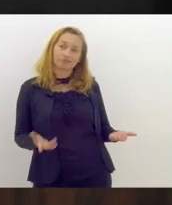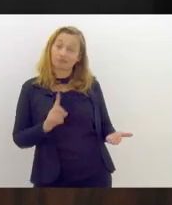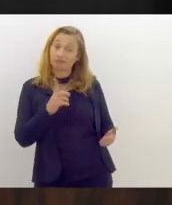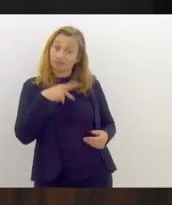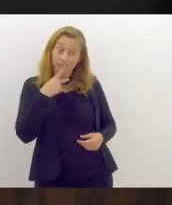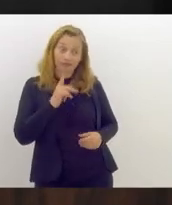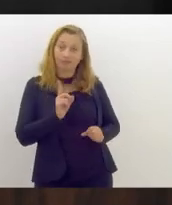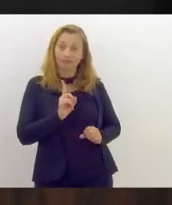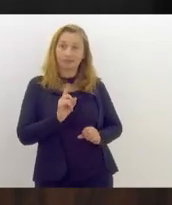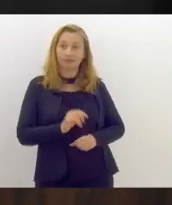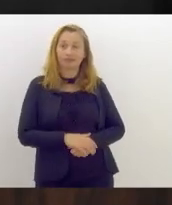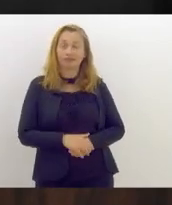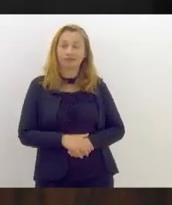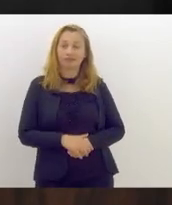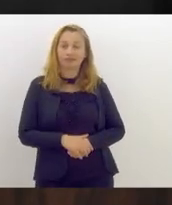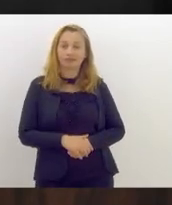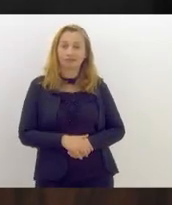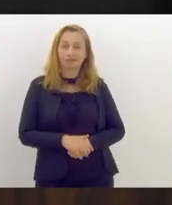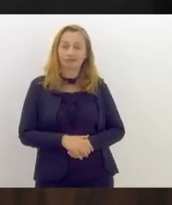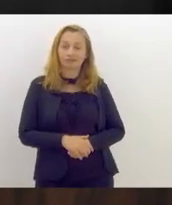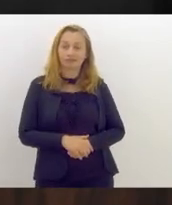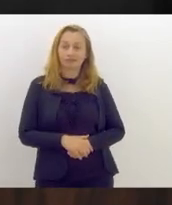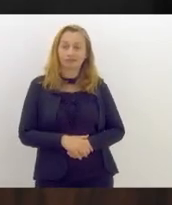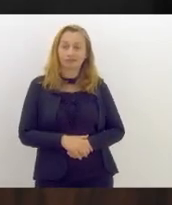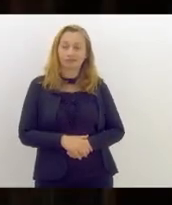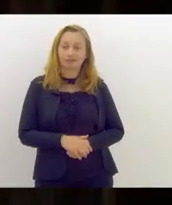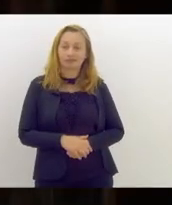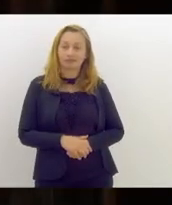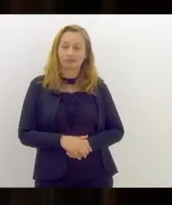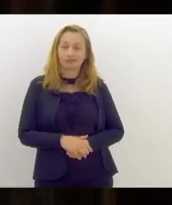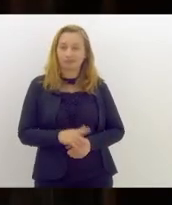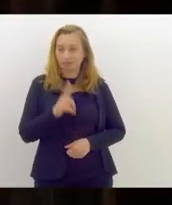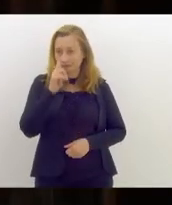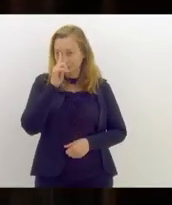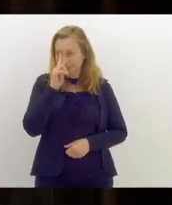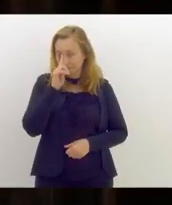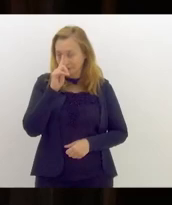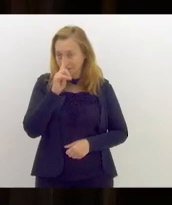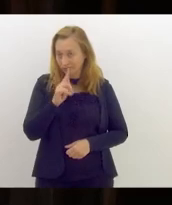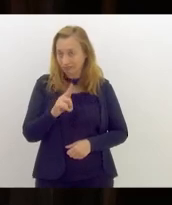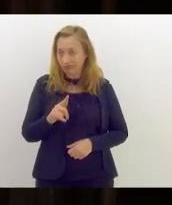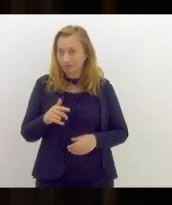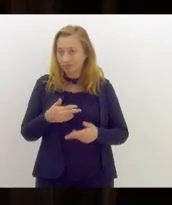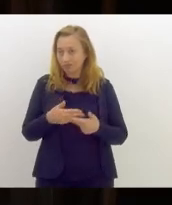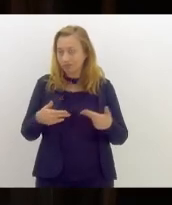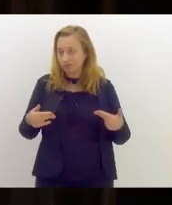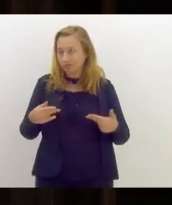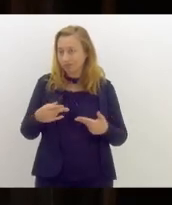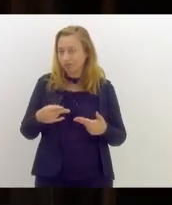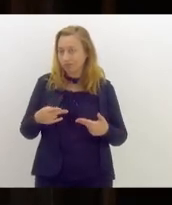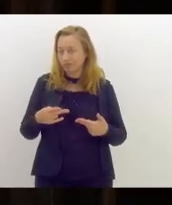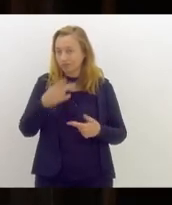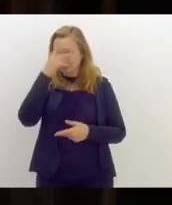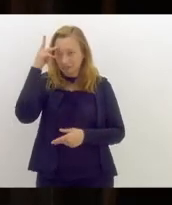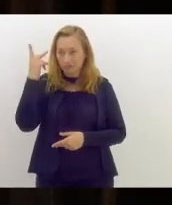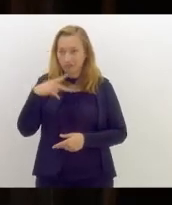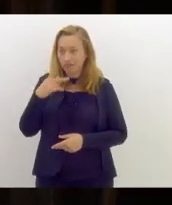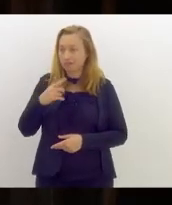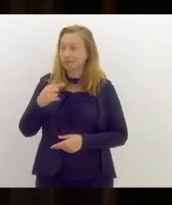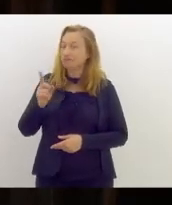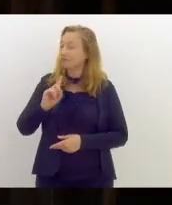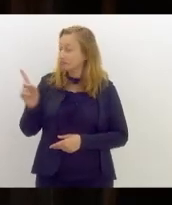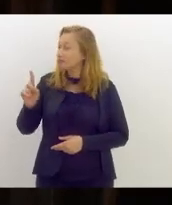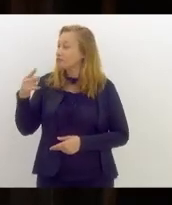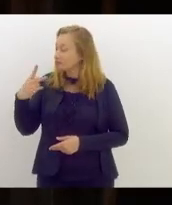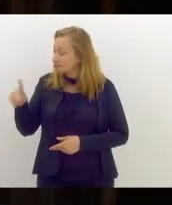não faz isso não aí o Alckmin uma platéia quase 400 pessoas falou assim não vou levar